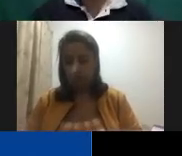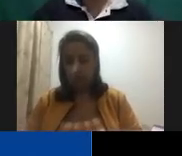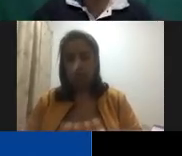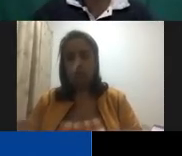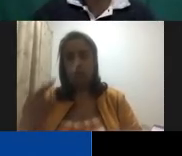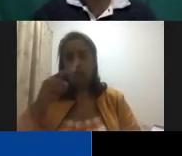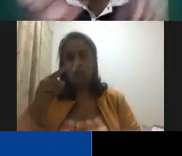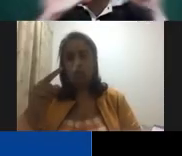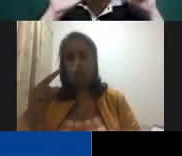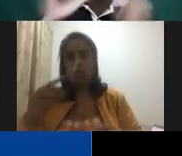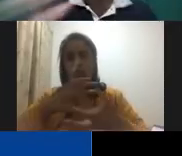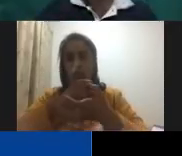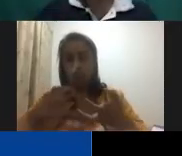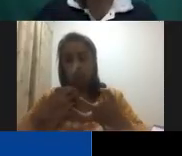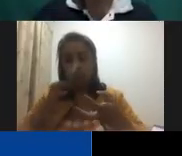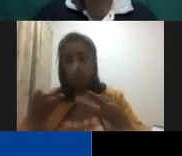superficiais, como, por exemplo, o